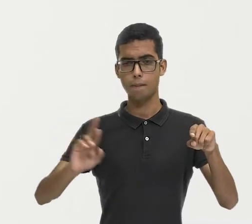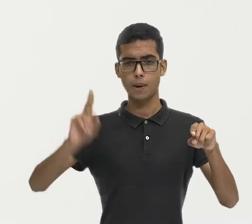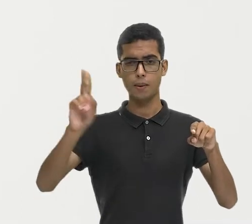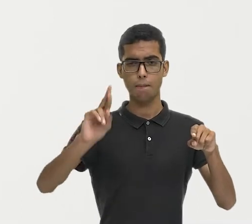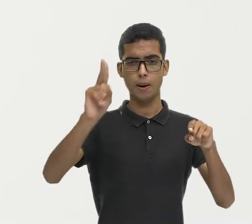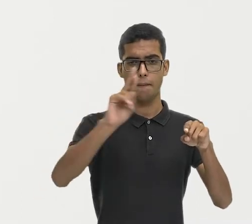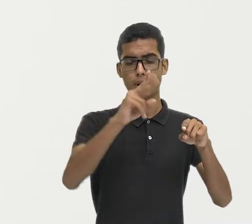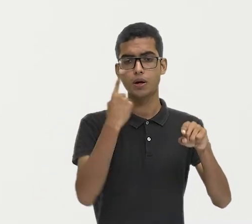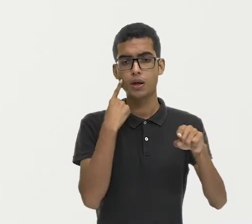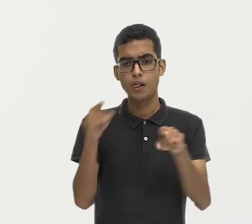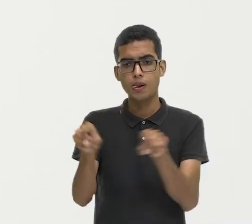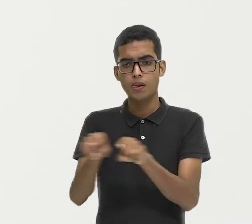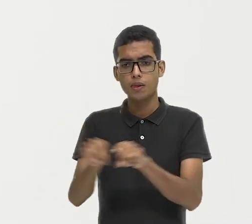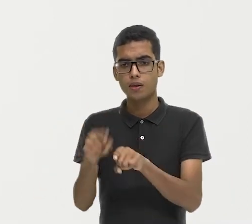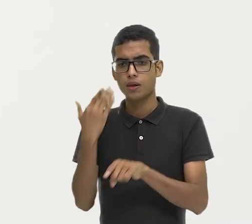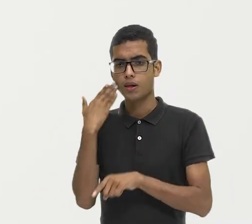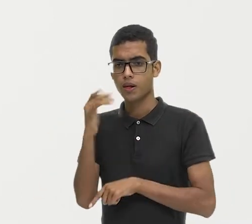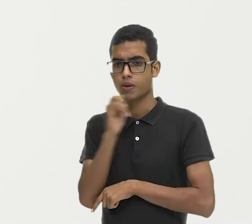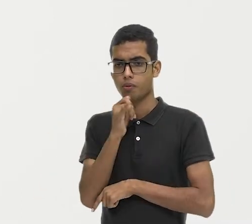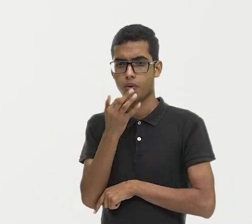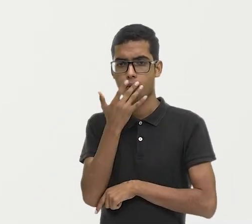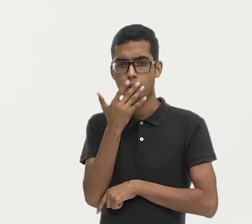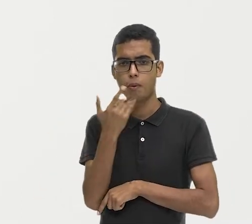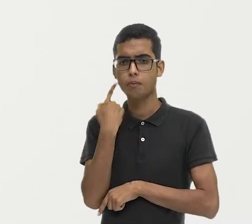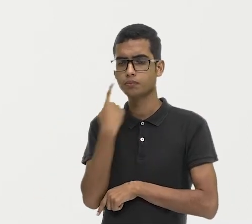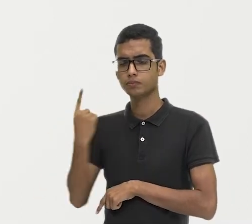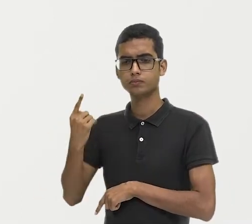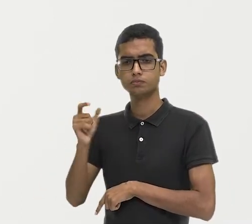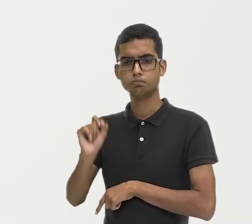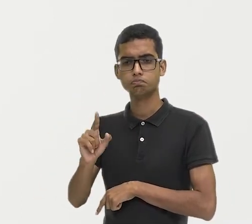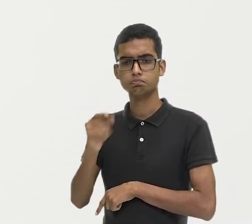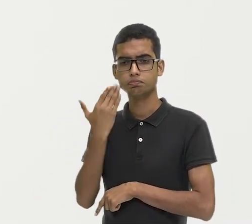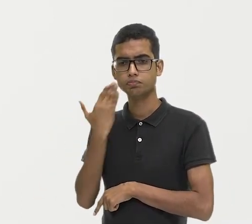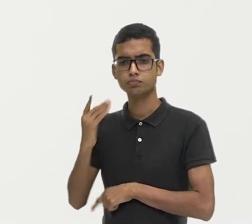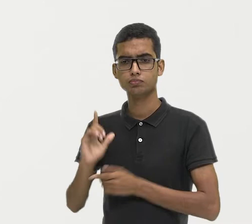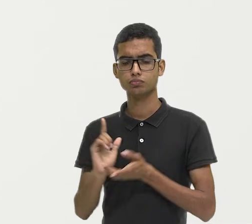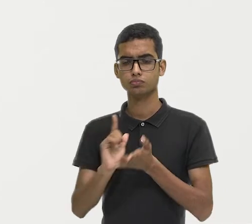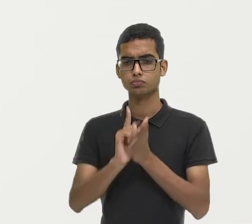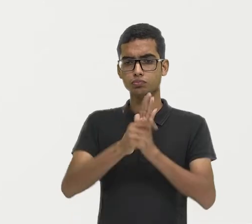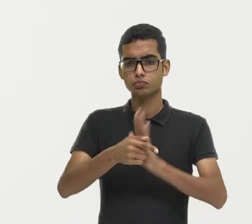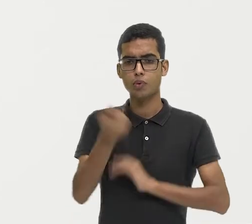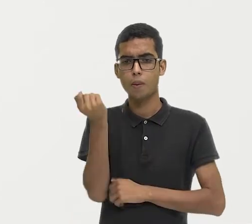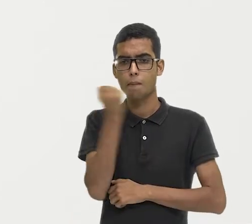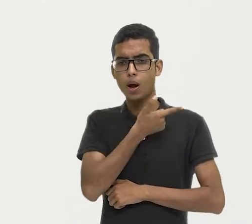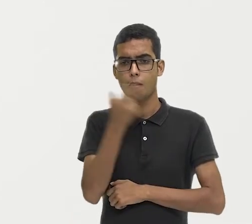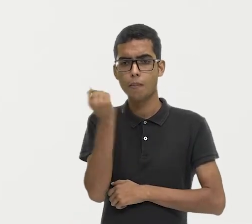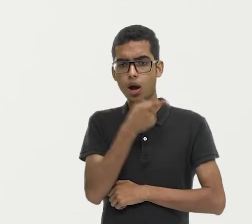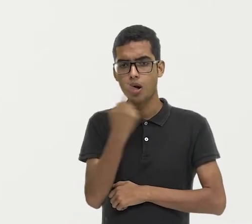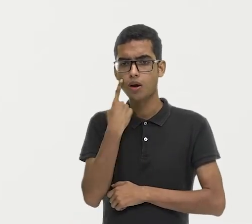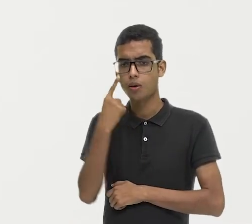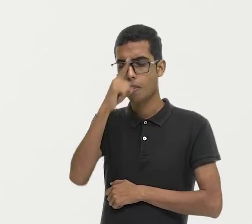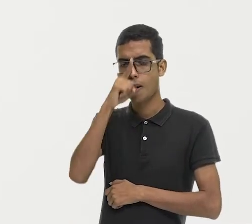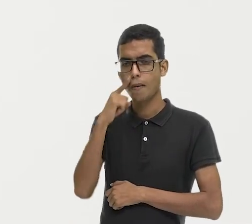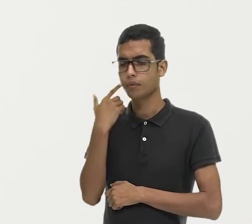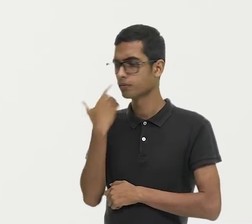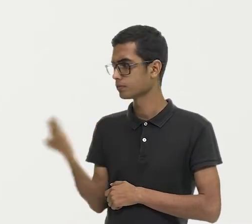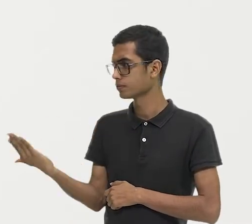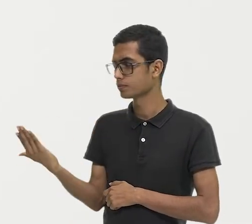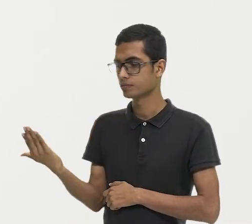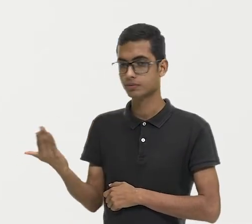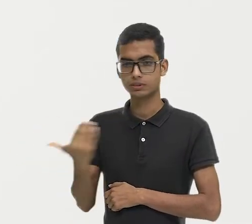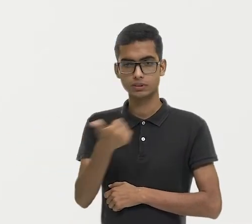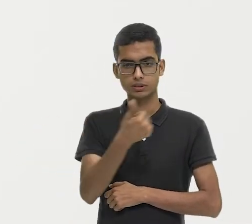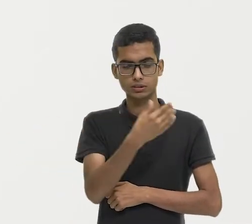marcado de azul, o gênero de comédia teve uma preferência maior. Das 400 pessoas, 100 delas